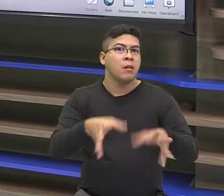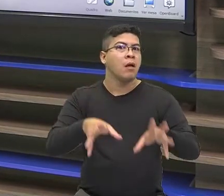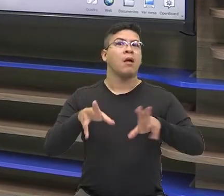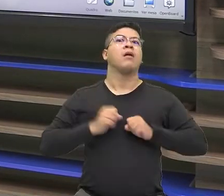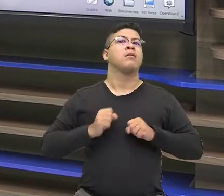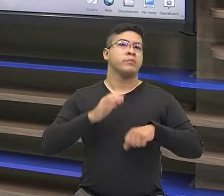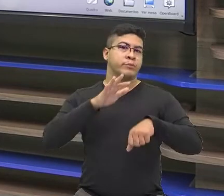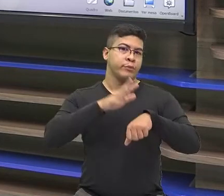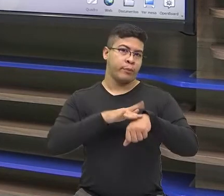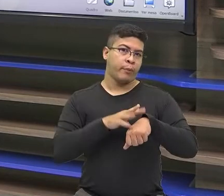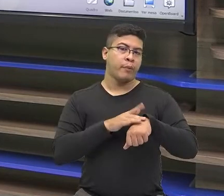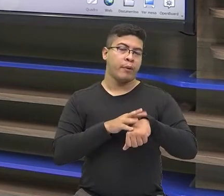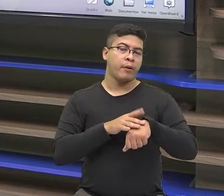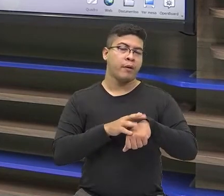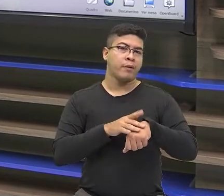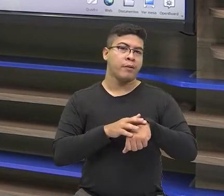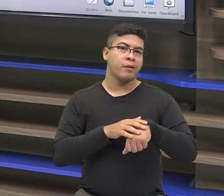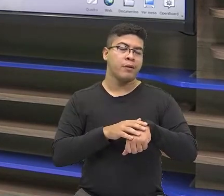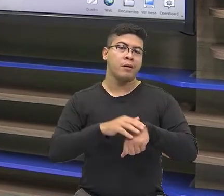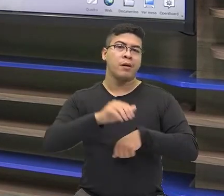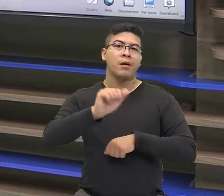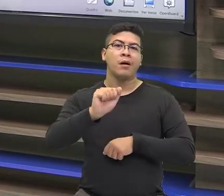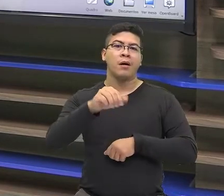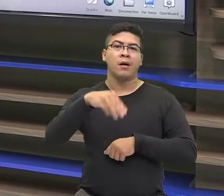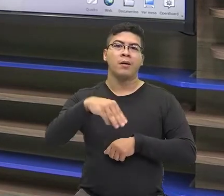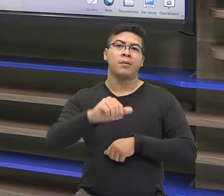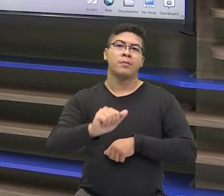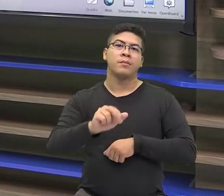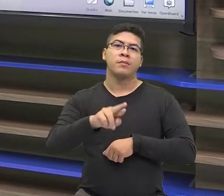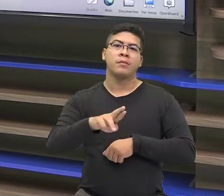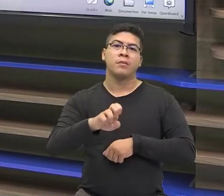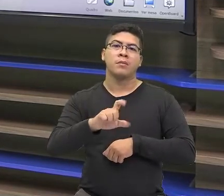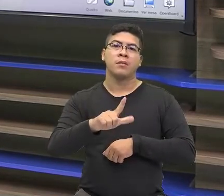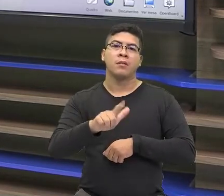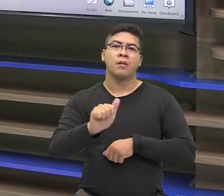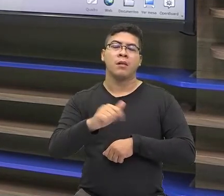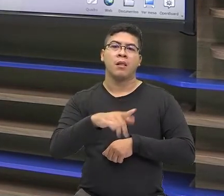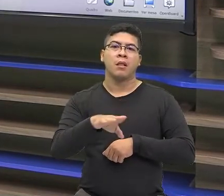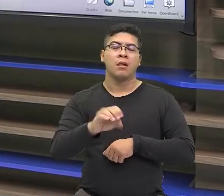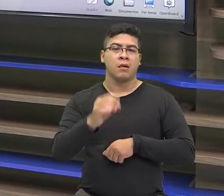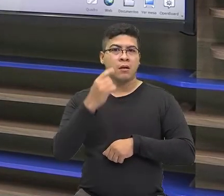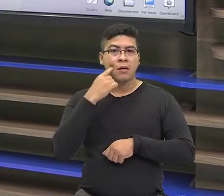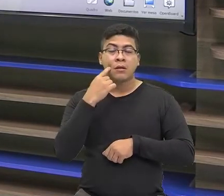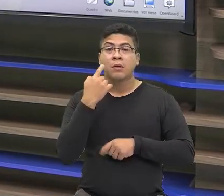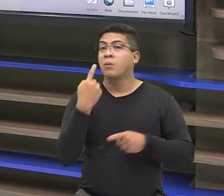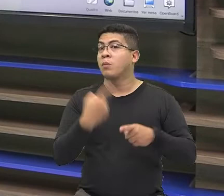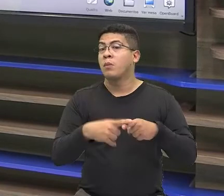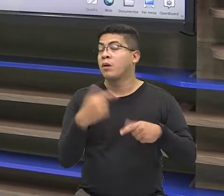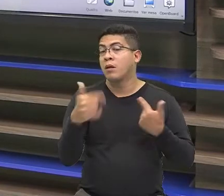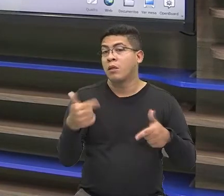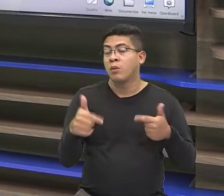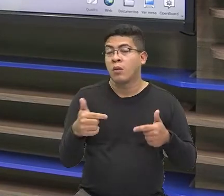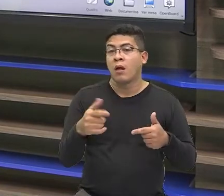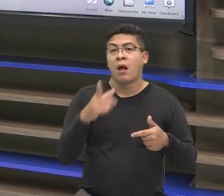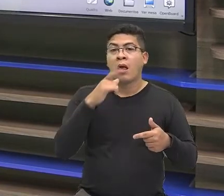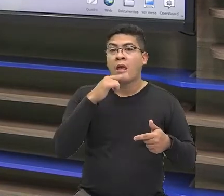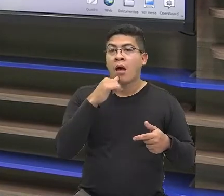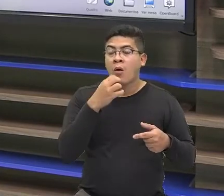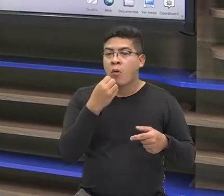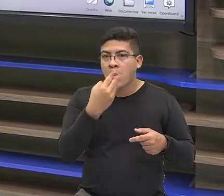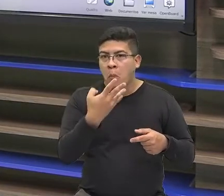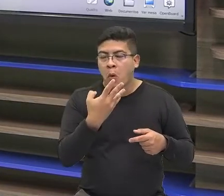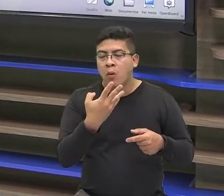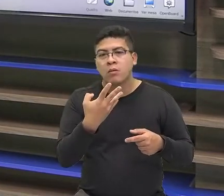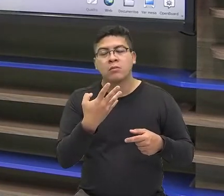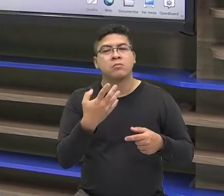aquele ambiente inóspito, ele é doente por causa daquilo. E também há a característica da análise ali